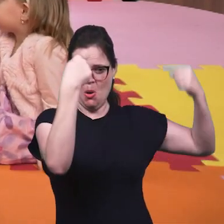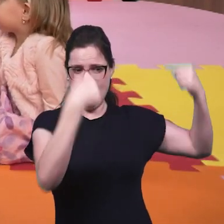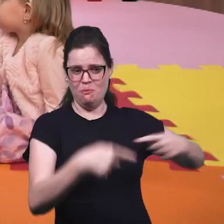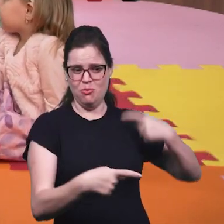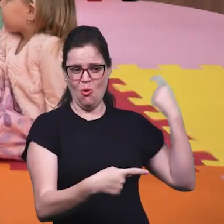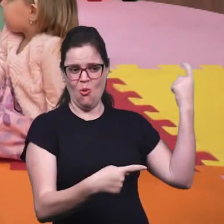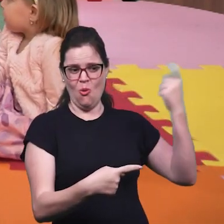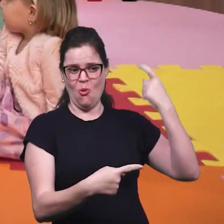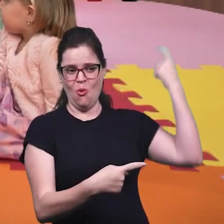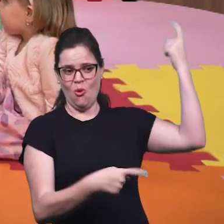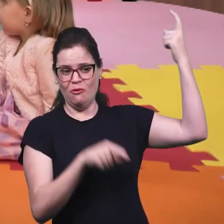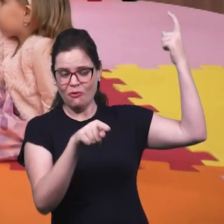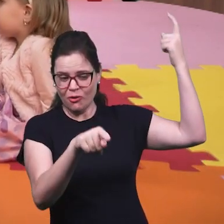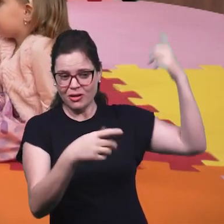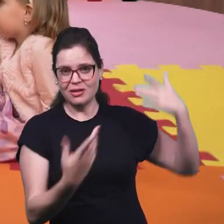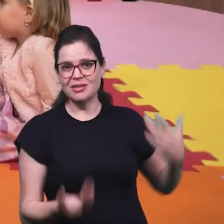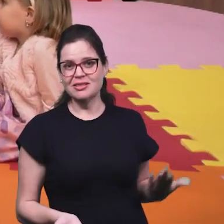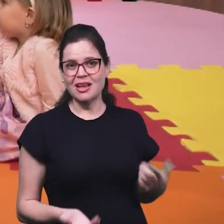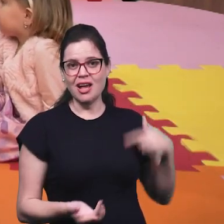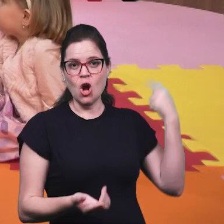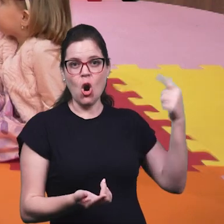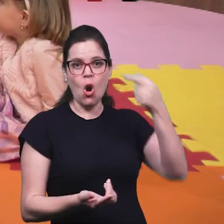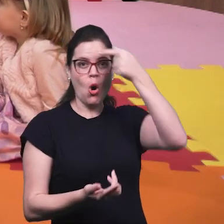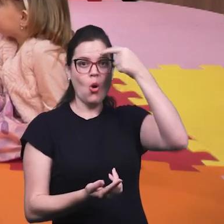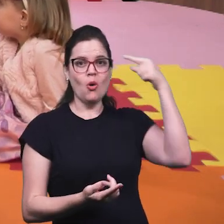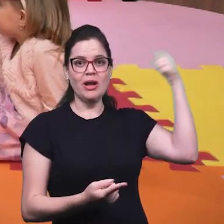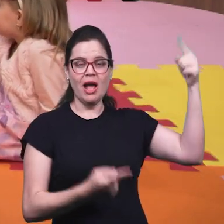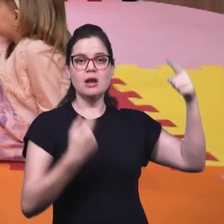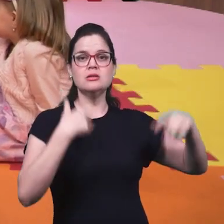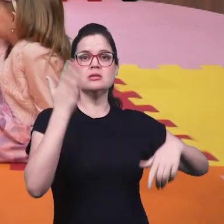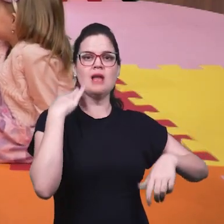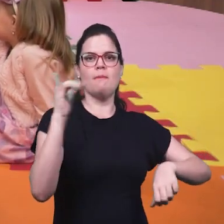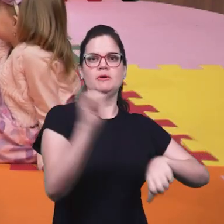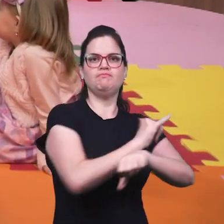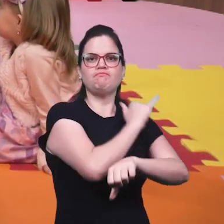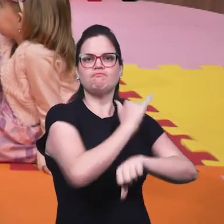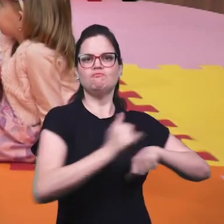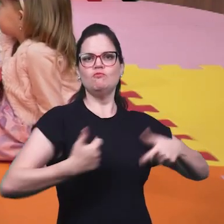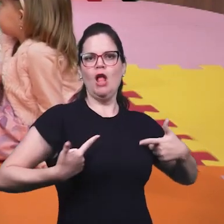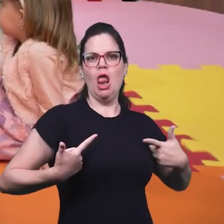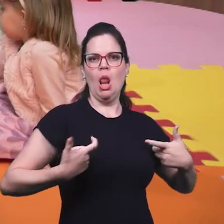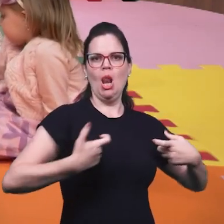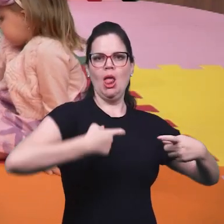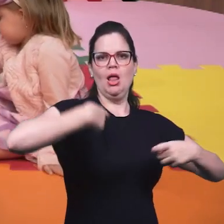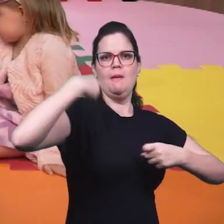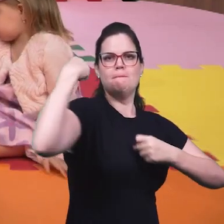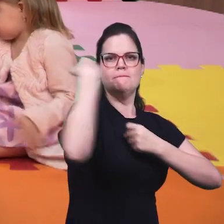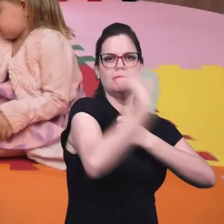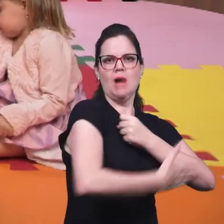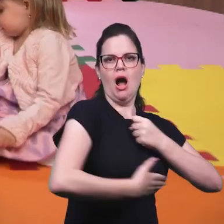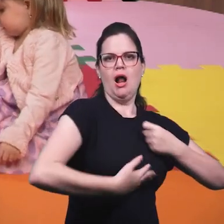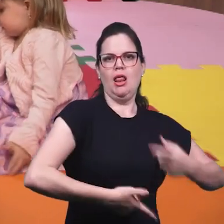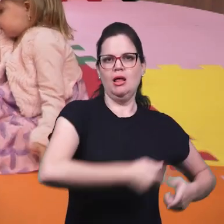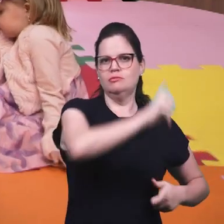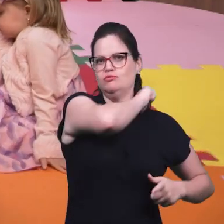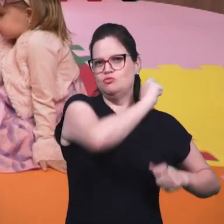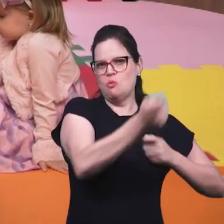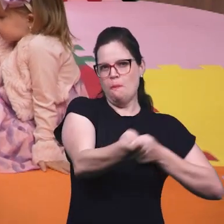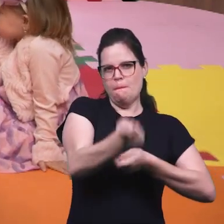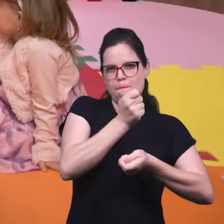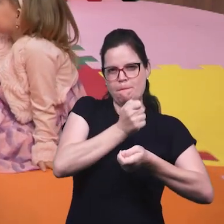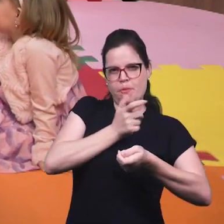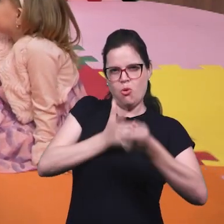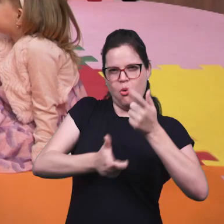jeito. Golias, ele é treinado na arte da guerra desde a sua mocidade, desde novo. Como que você